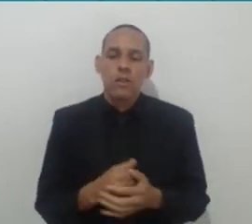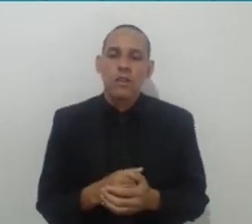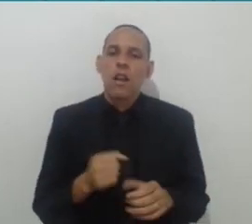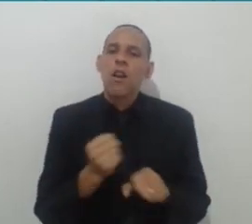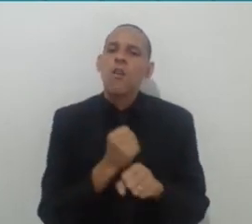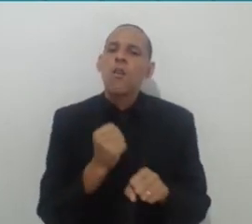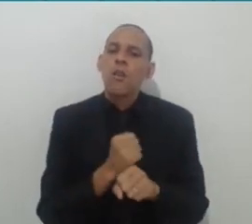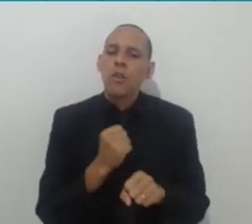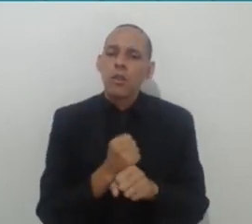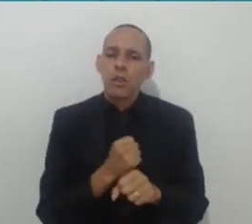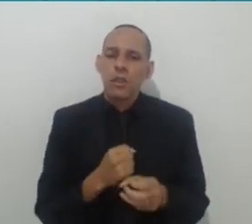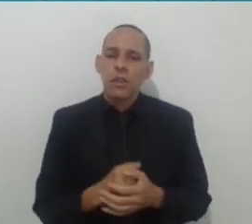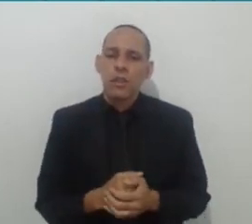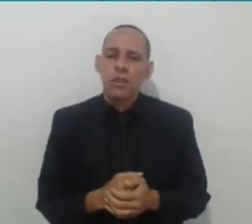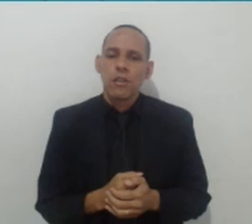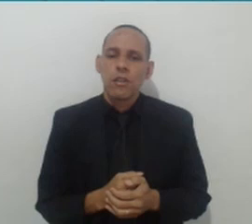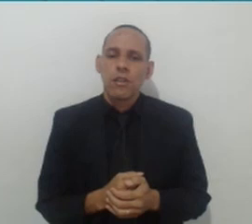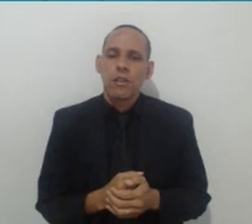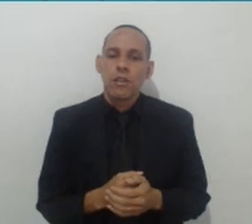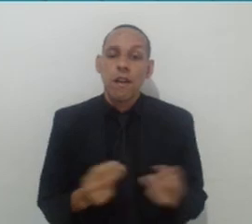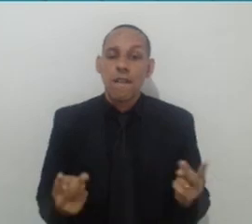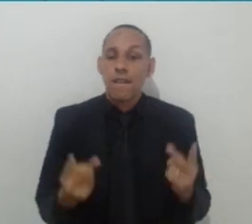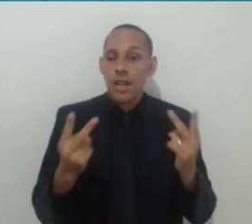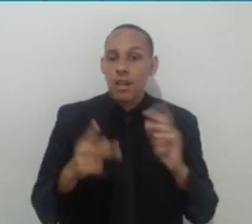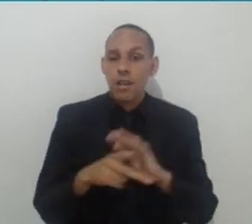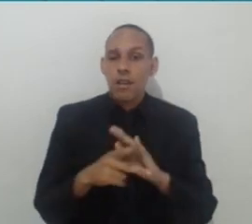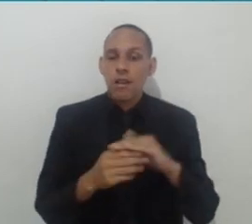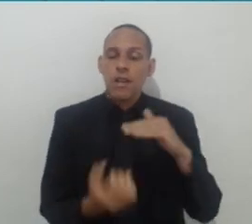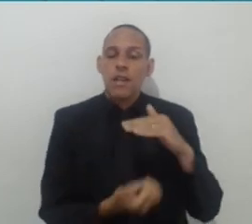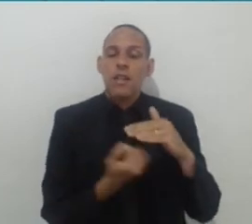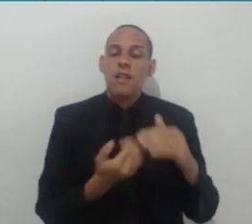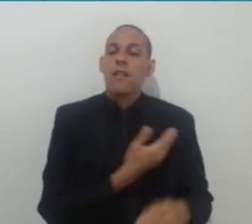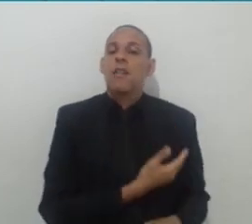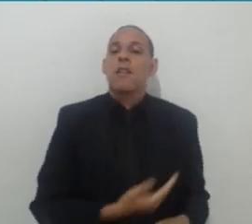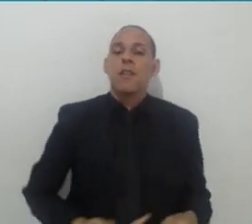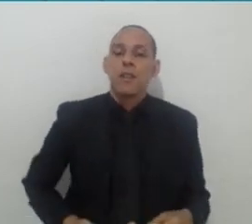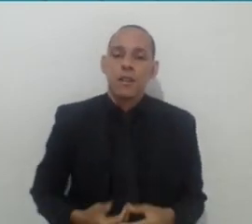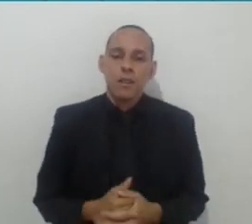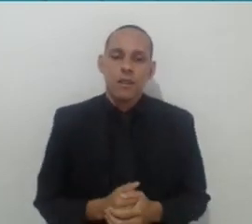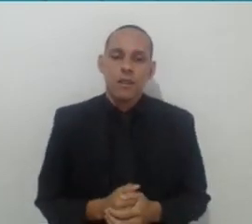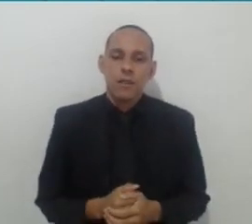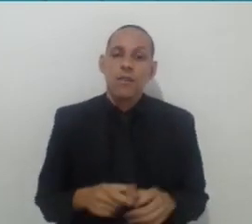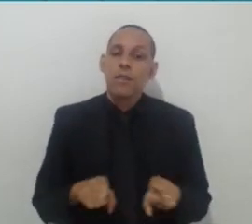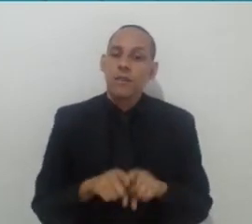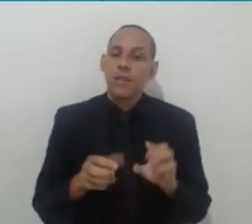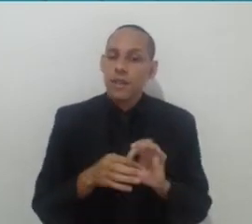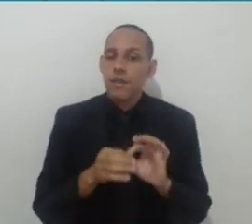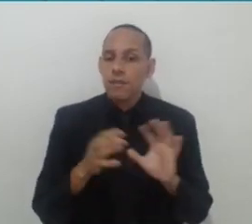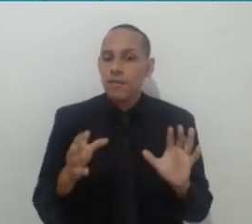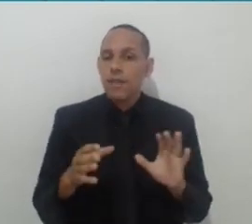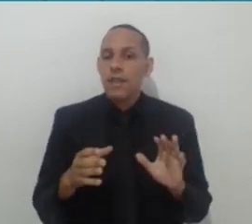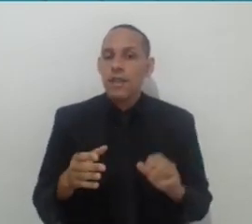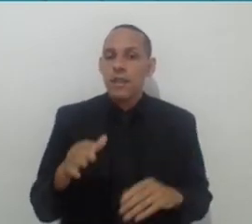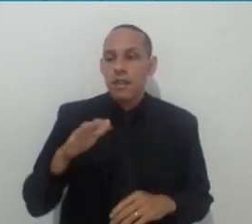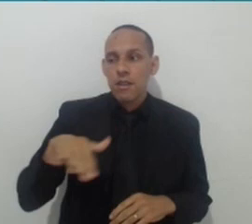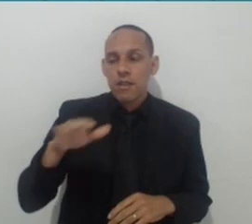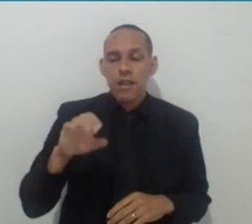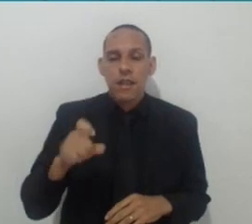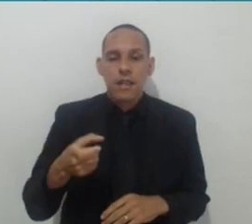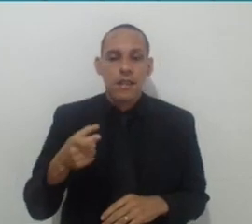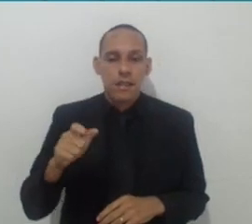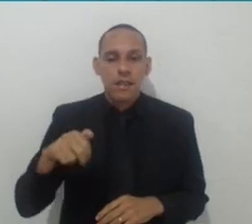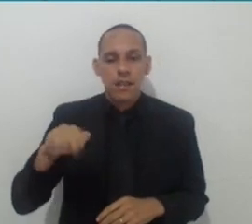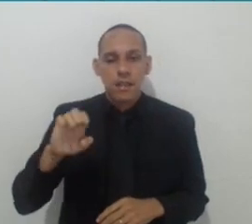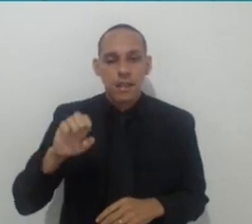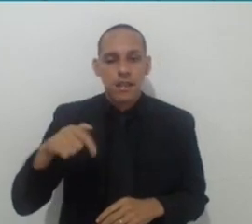constituição de valores dessa empresa pública via CIS-Bajude, e liberação em favor dos autores exequentes, exacerbando assim os